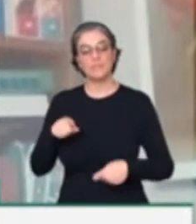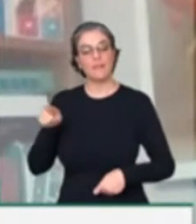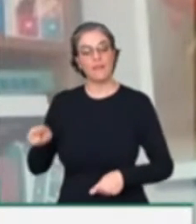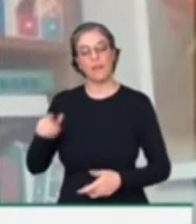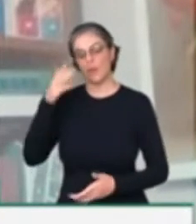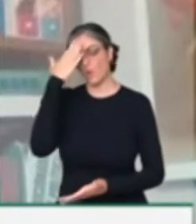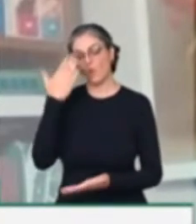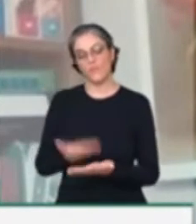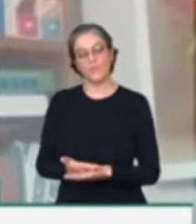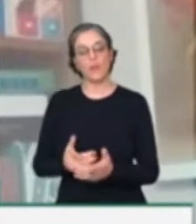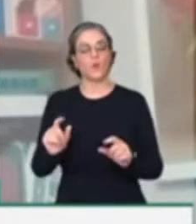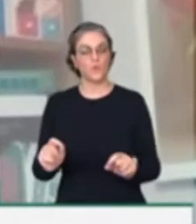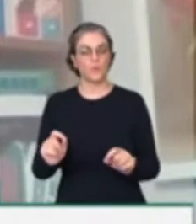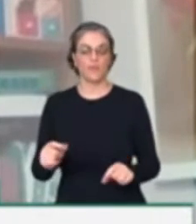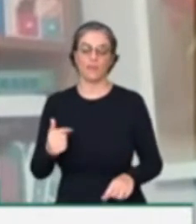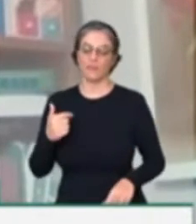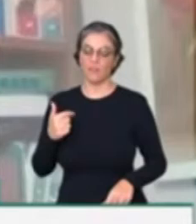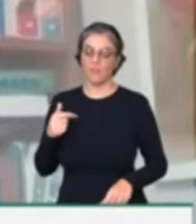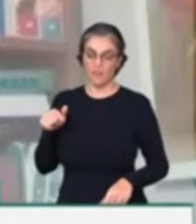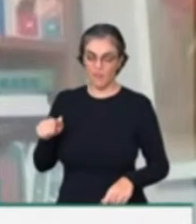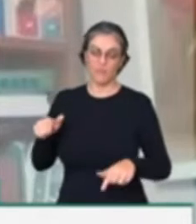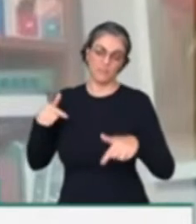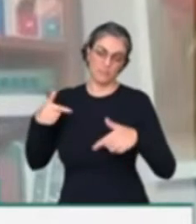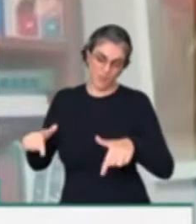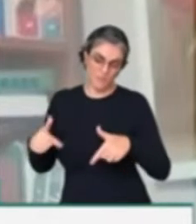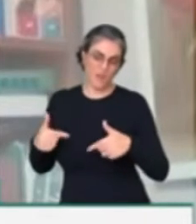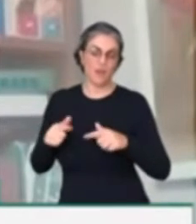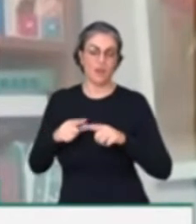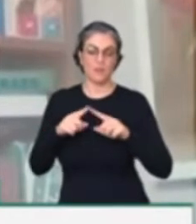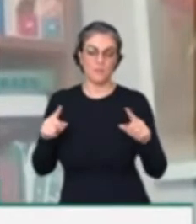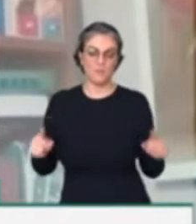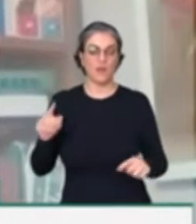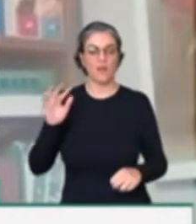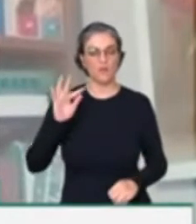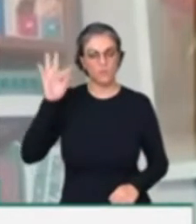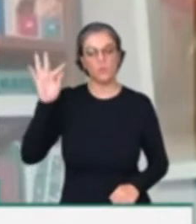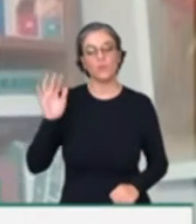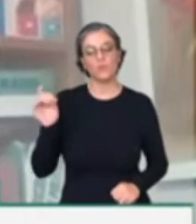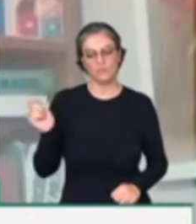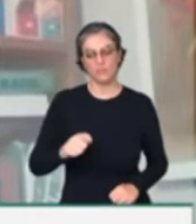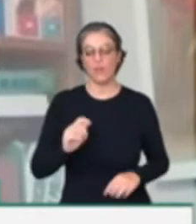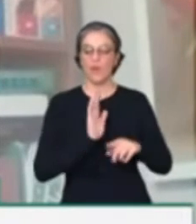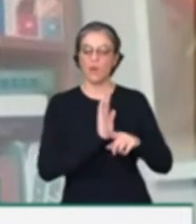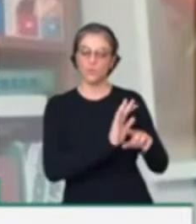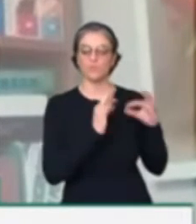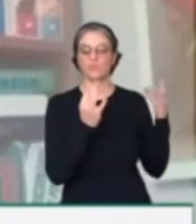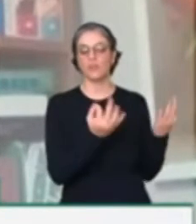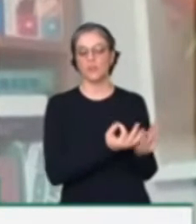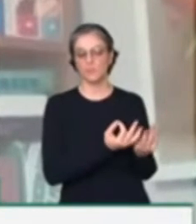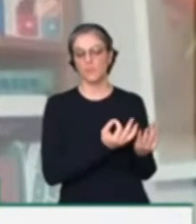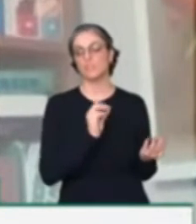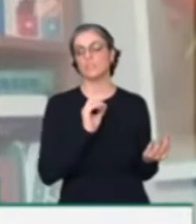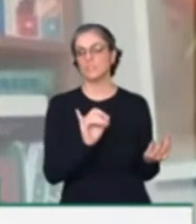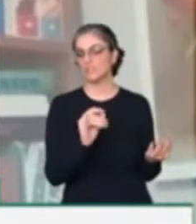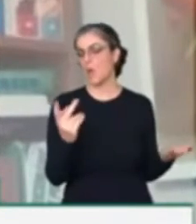no impedimento de estar trabalhando, terá pelo menos um apoio aos seus familiares, aos seus filhos